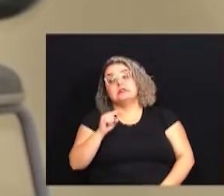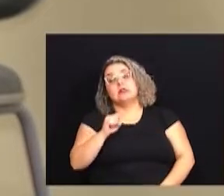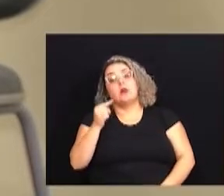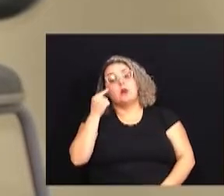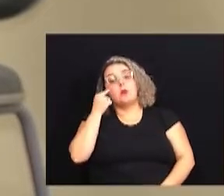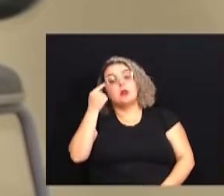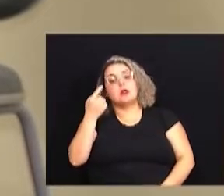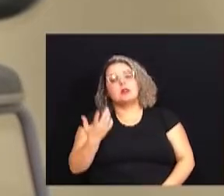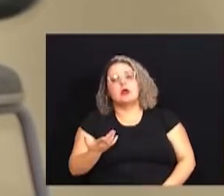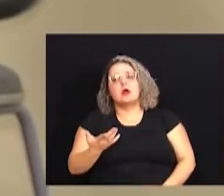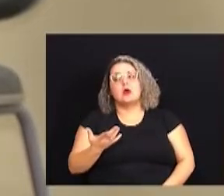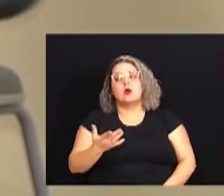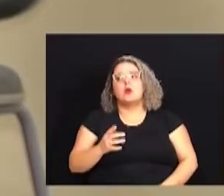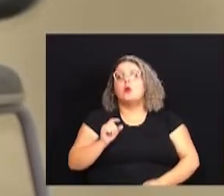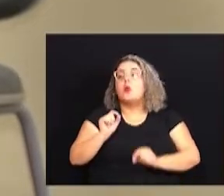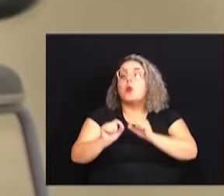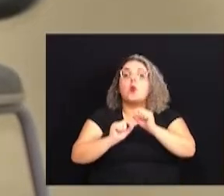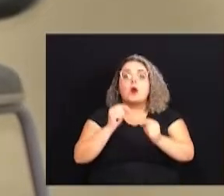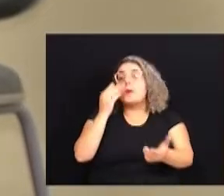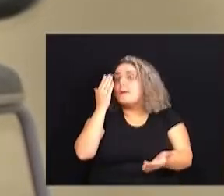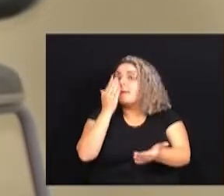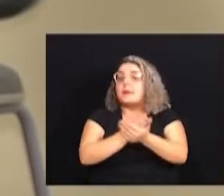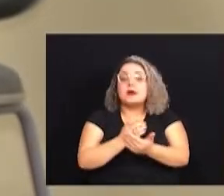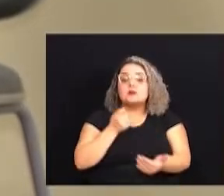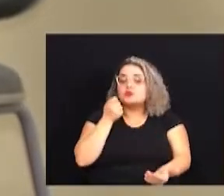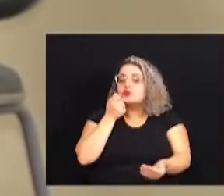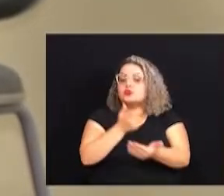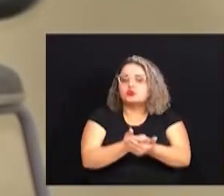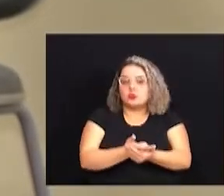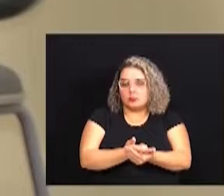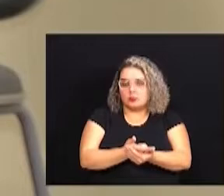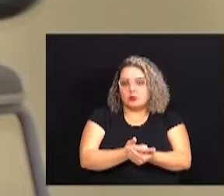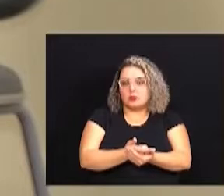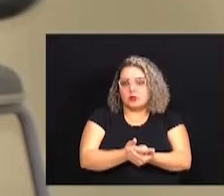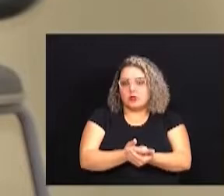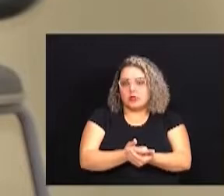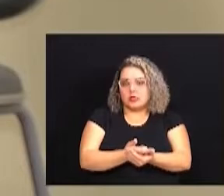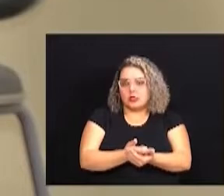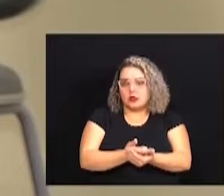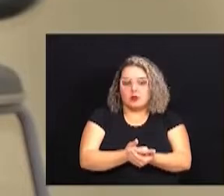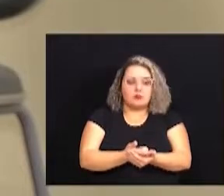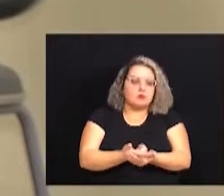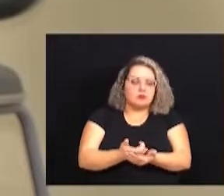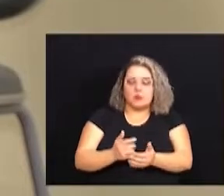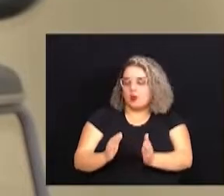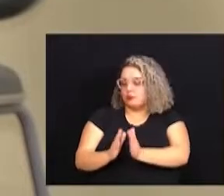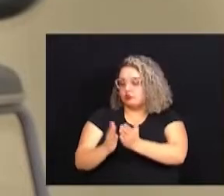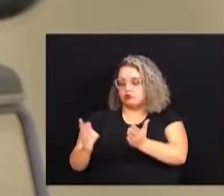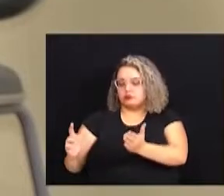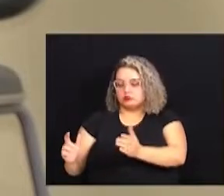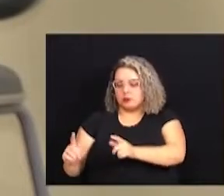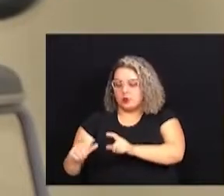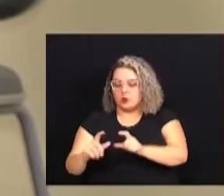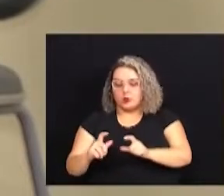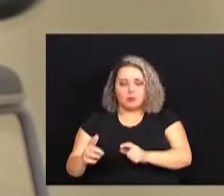consideração o que eu deixo de comprar para comprar, né, seja um álbum, seja